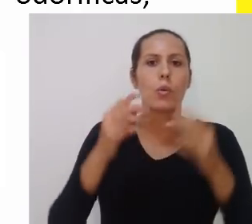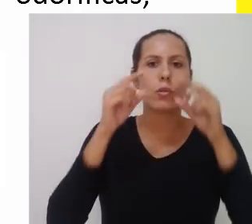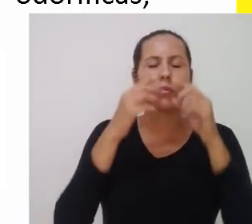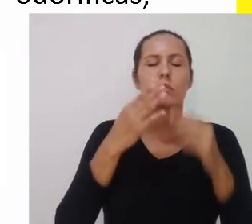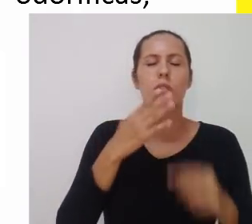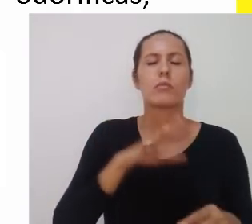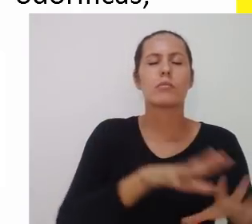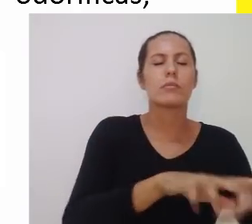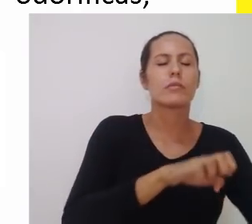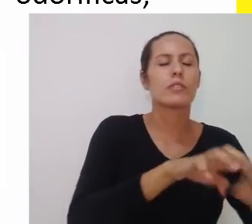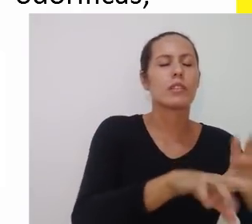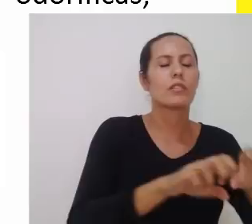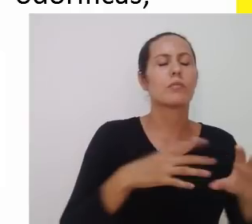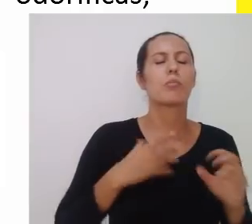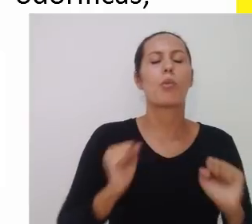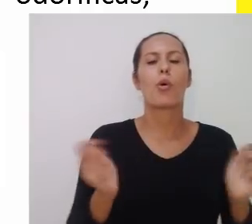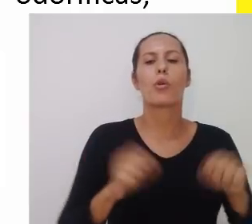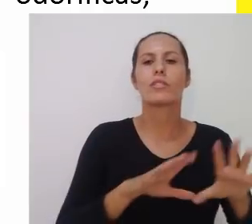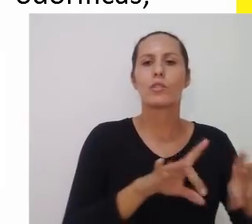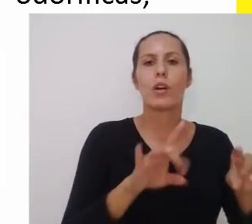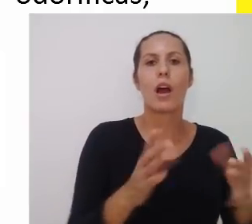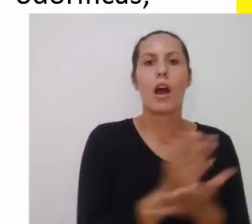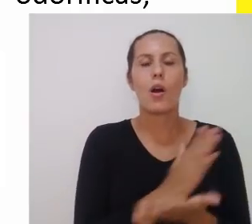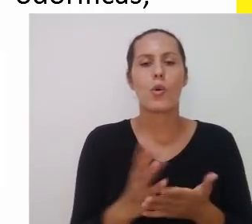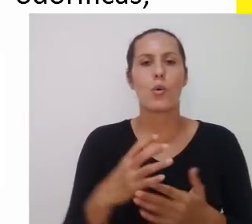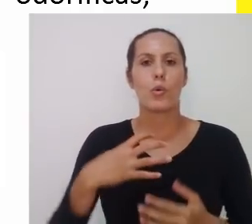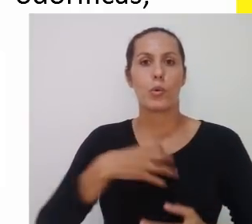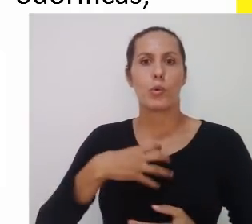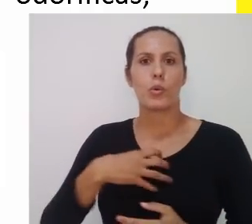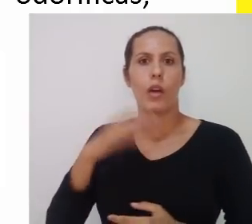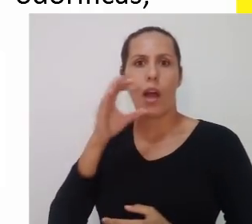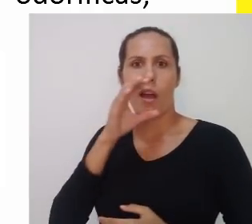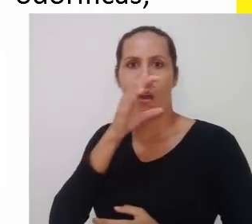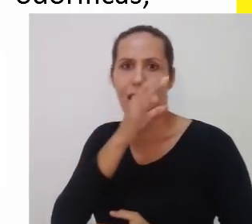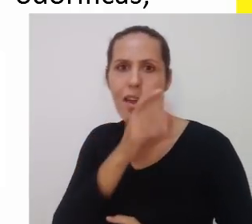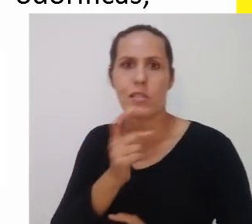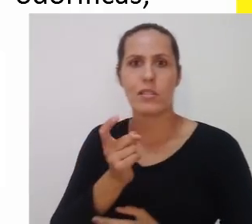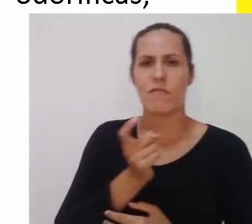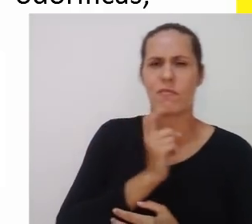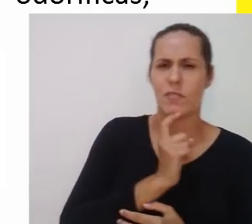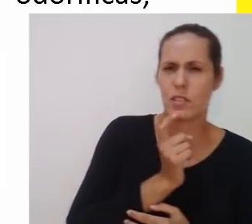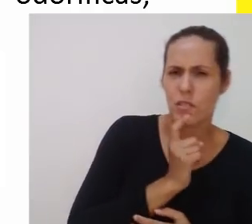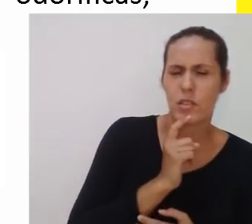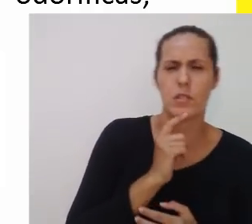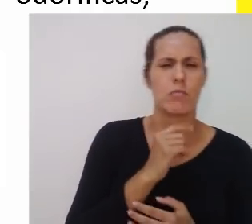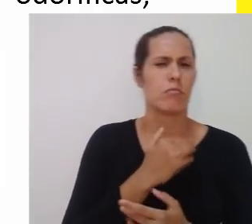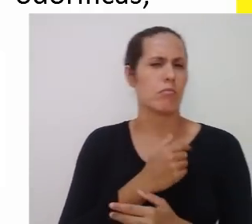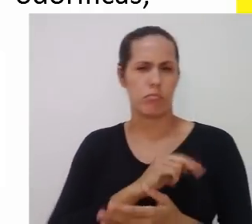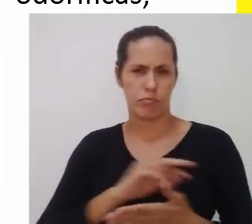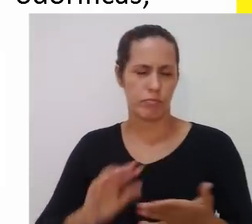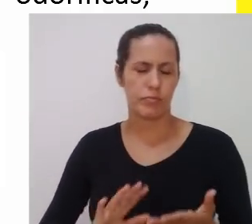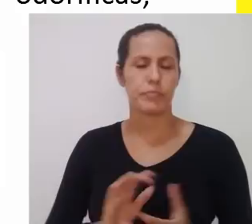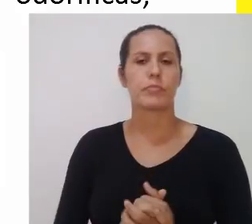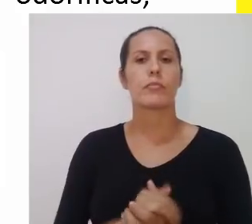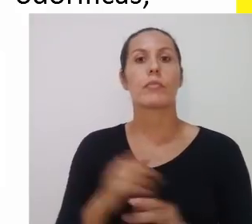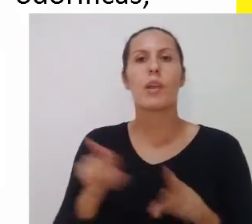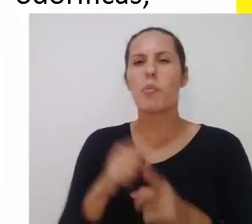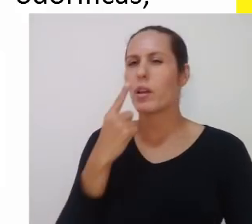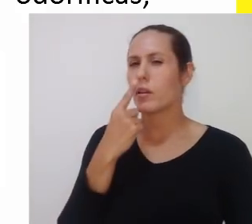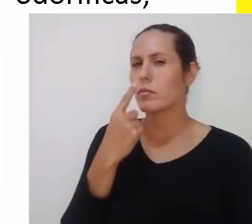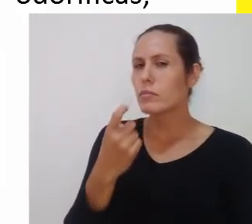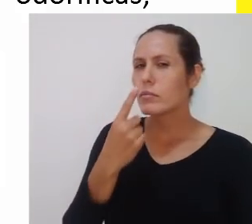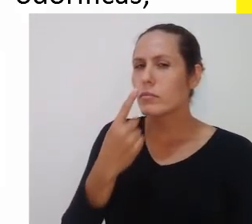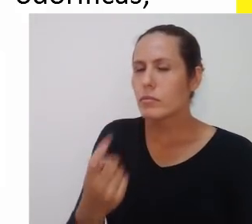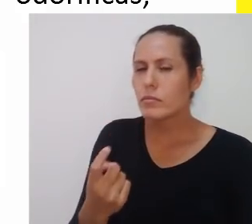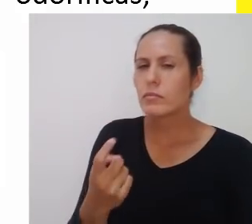mais comum. Então, olha, sensações táteis, você vai tocar. Sensações térmicas, você vai sentir uma temperatura,